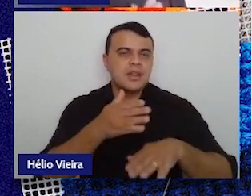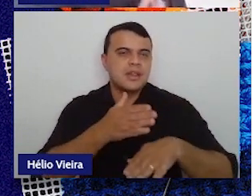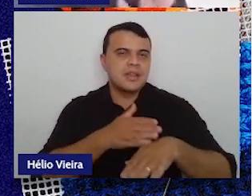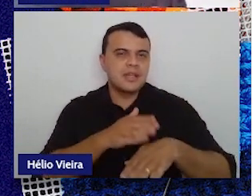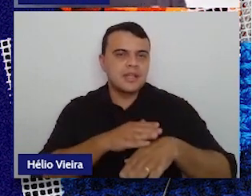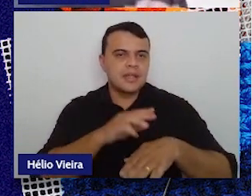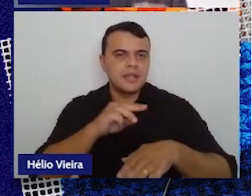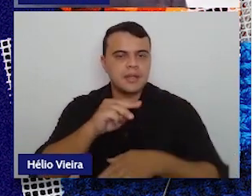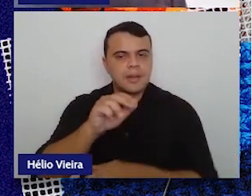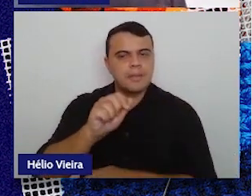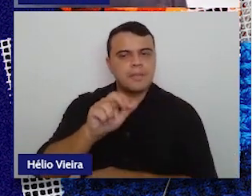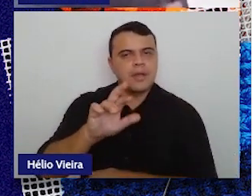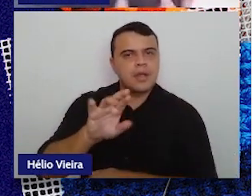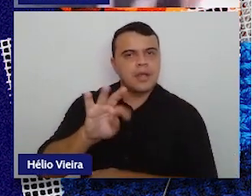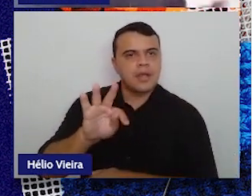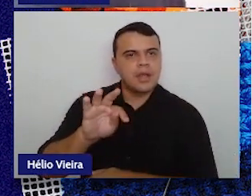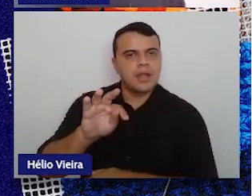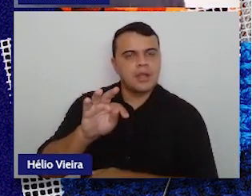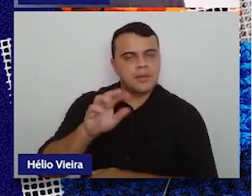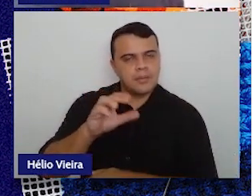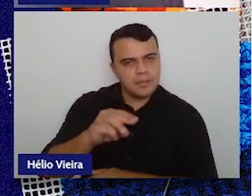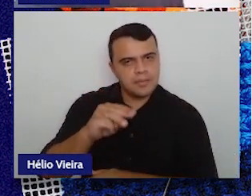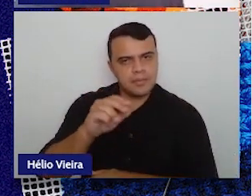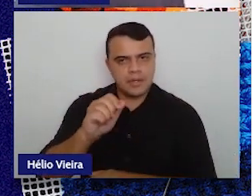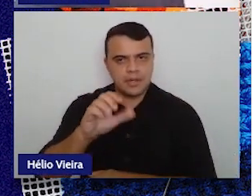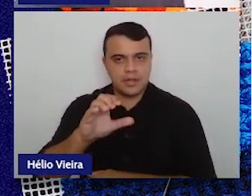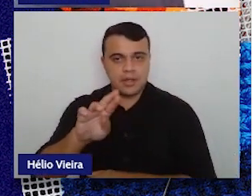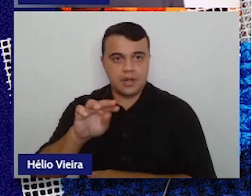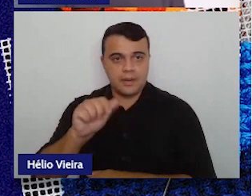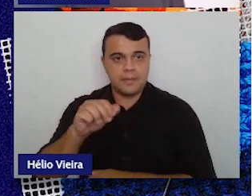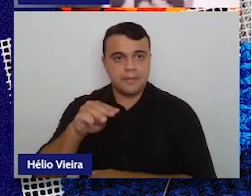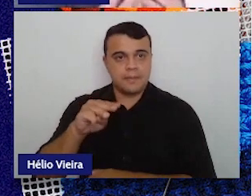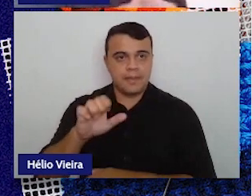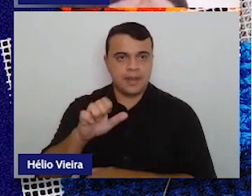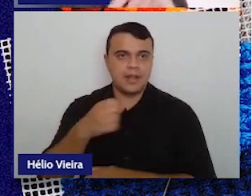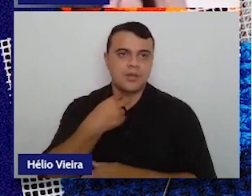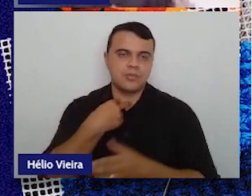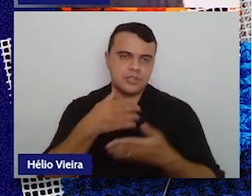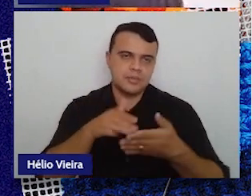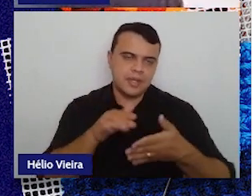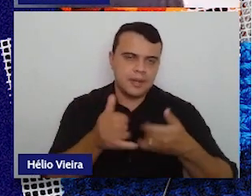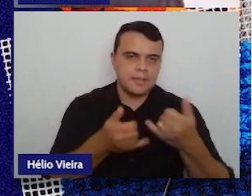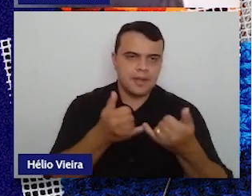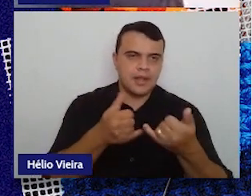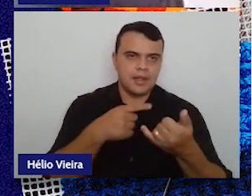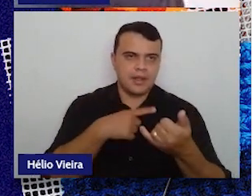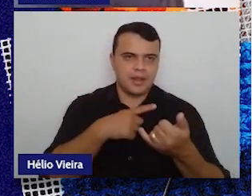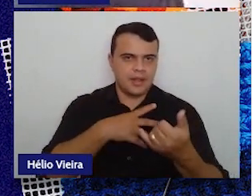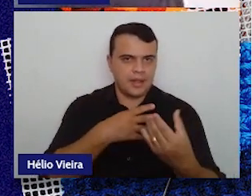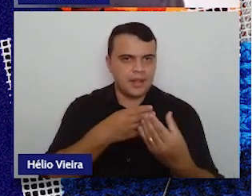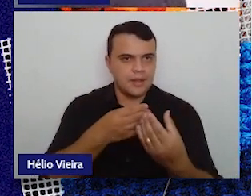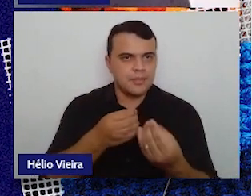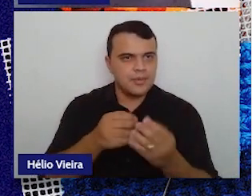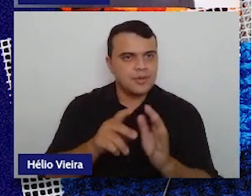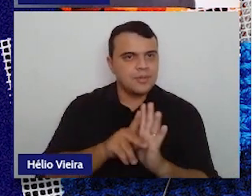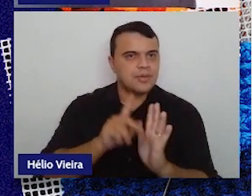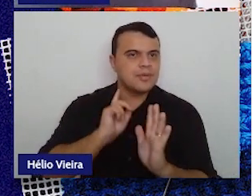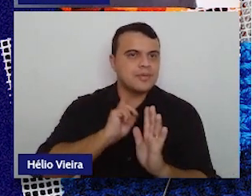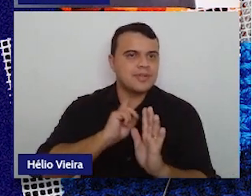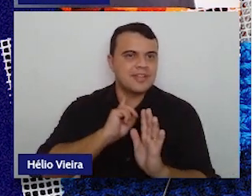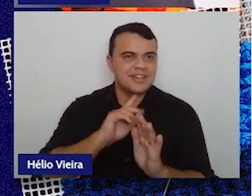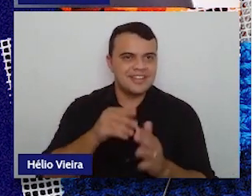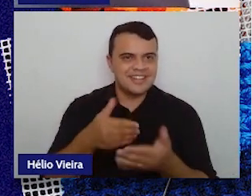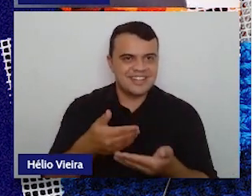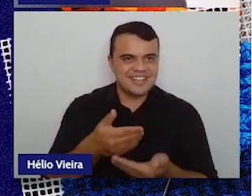macramê. Proposta 3, não podia perder a brincadeira, né? A brincadeira com um termo bastante mineiro, nó.